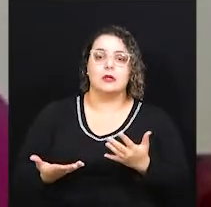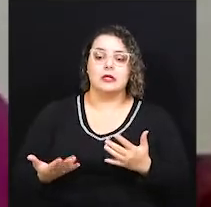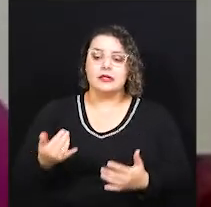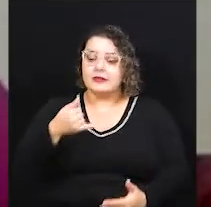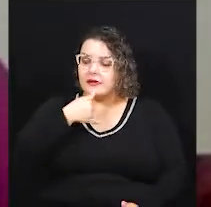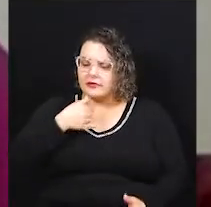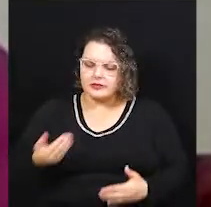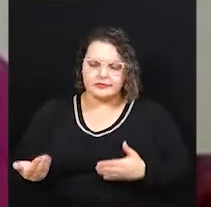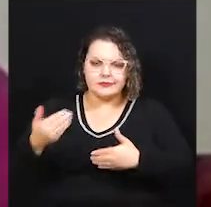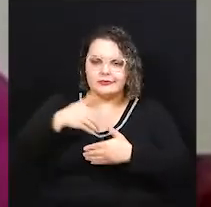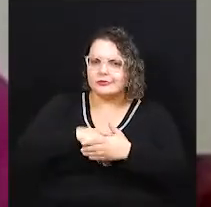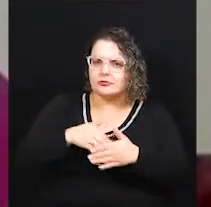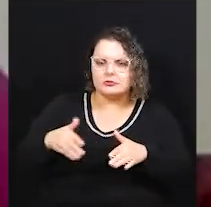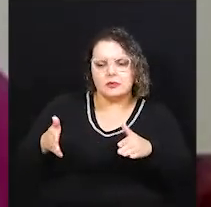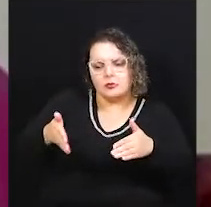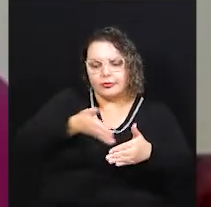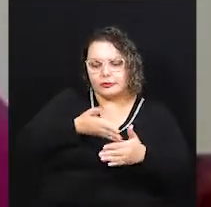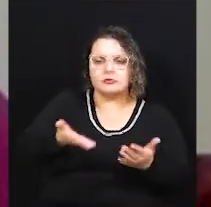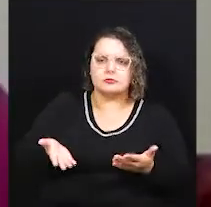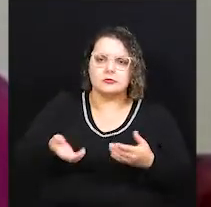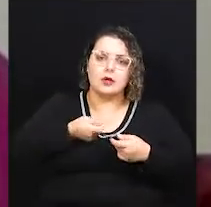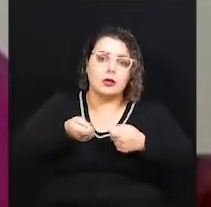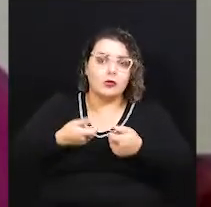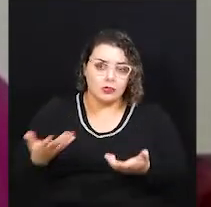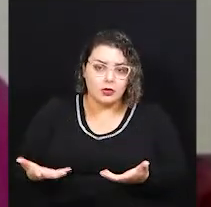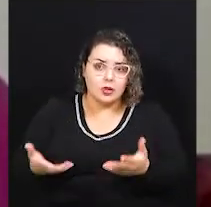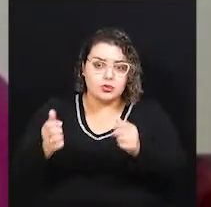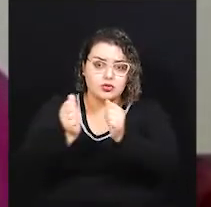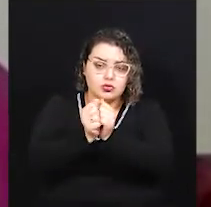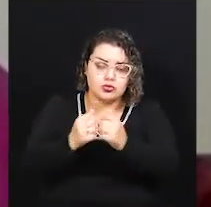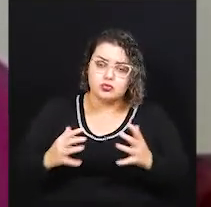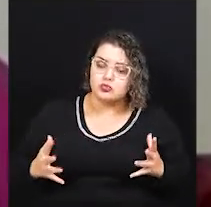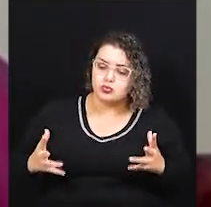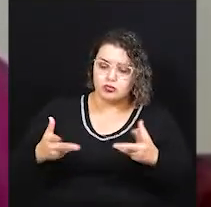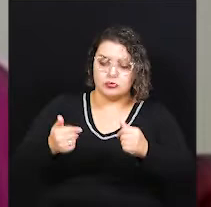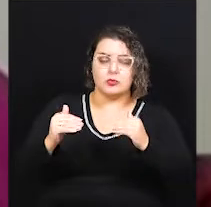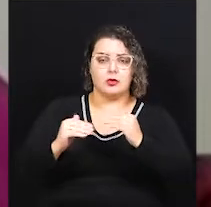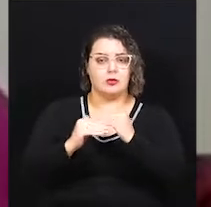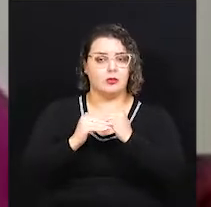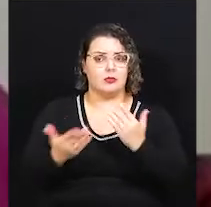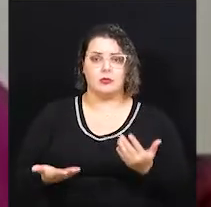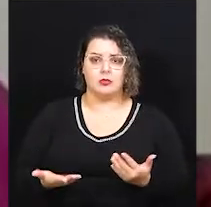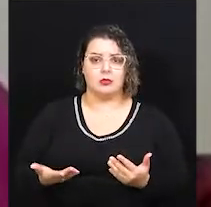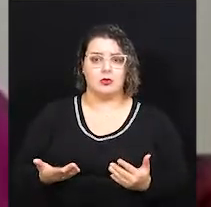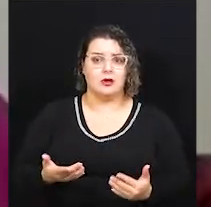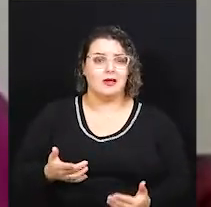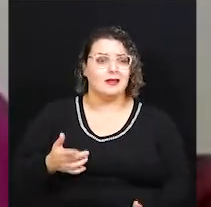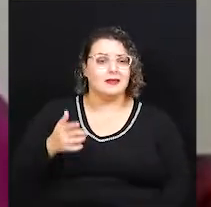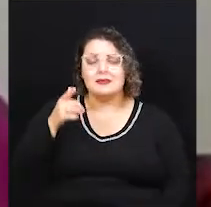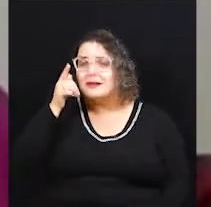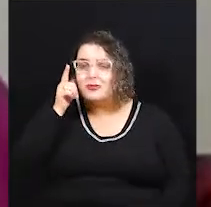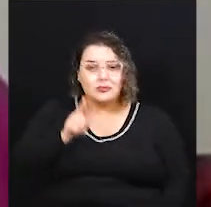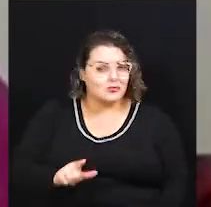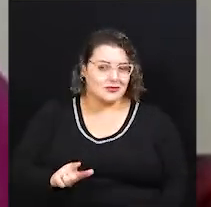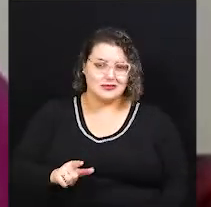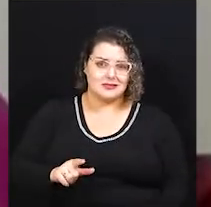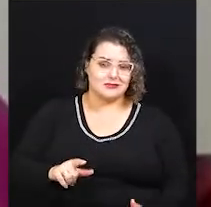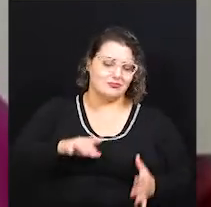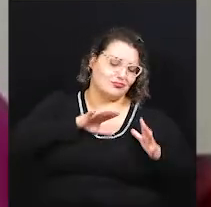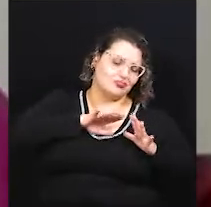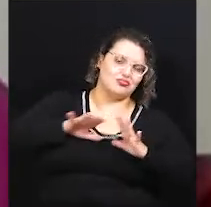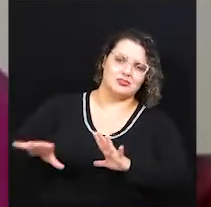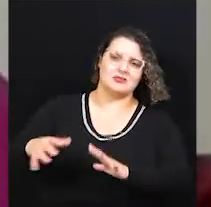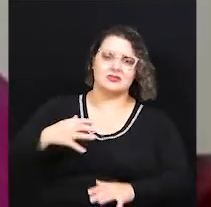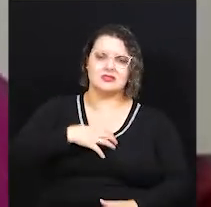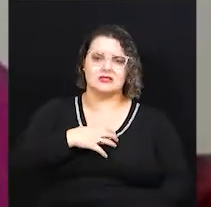da minha vida, junto com os outros, porque uma coisa importantíssima, nós não conseguimos nos livrar de sentimento. Isso é uma outra